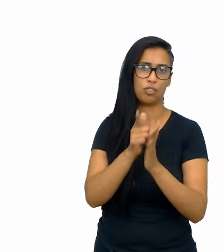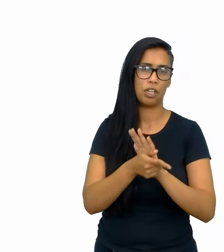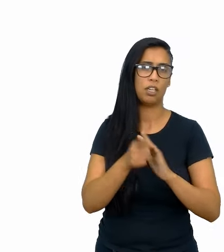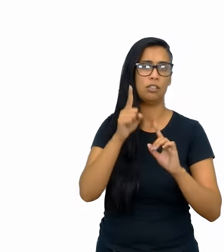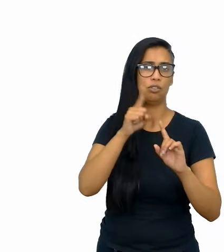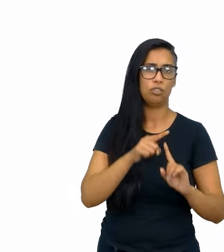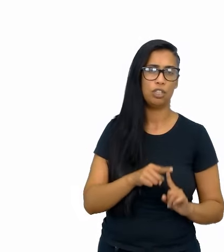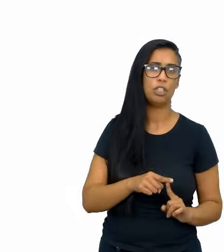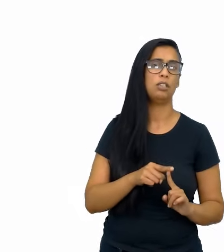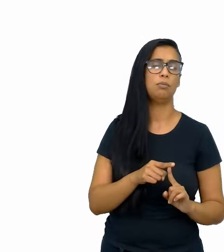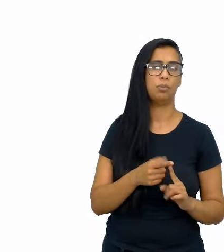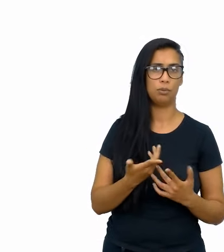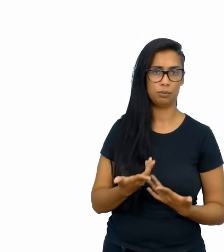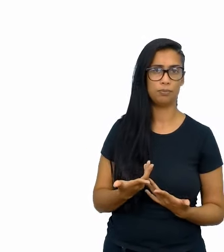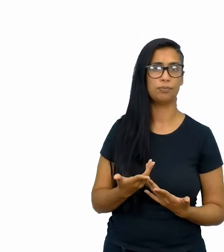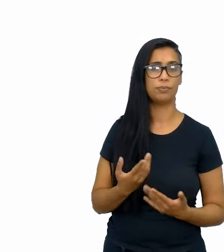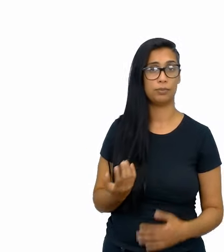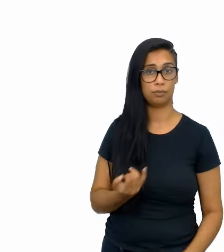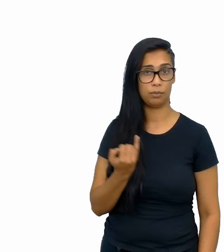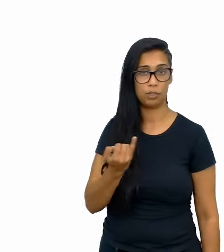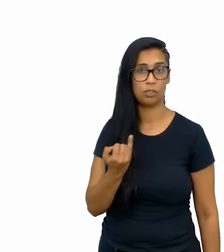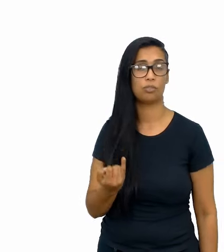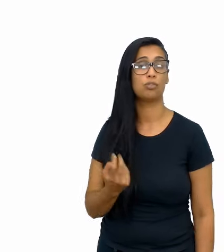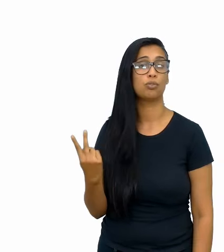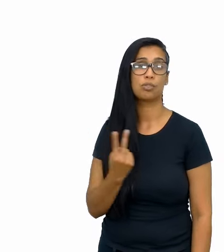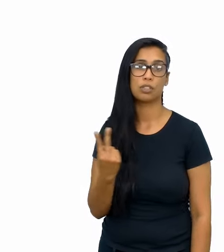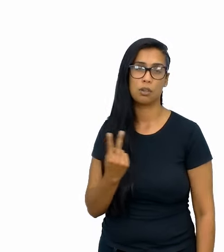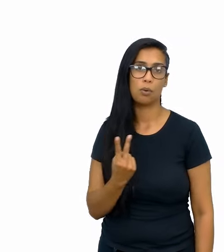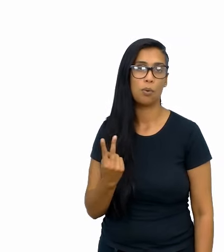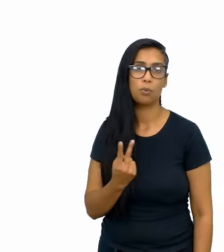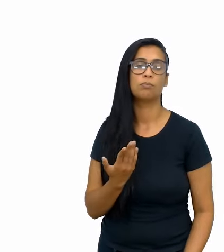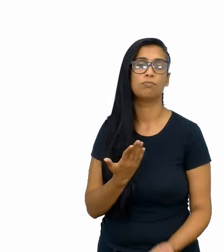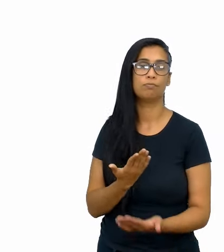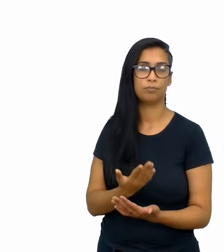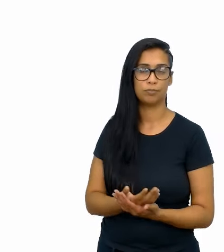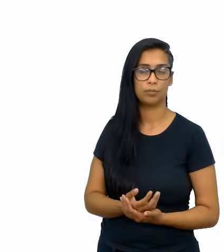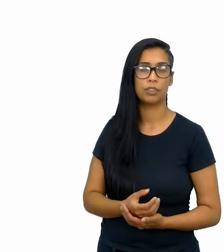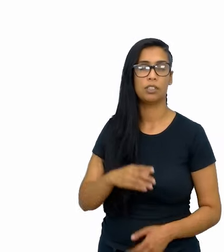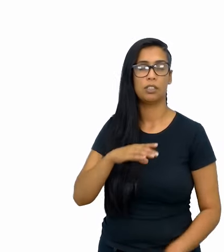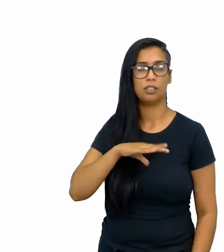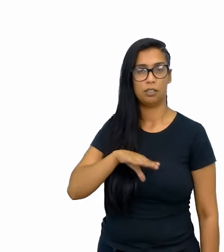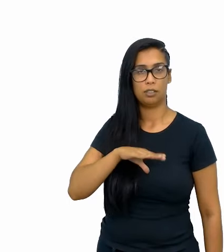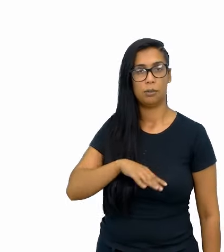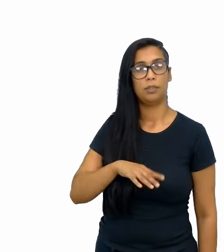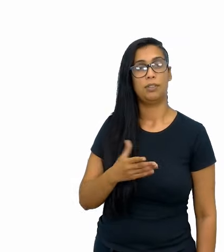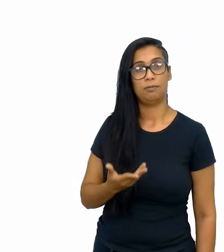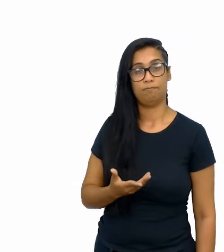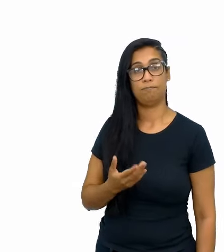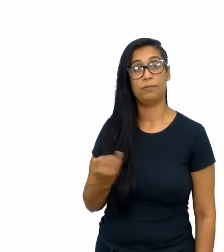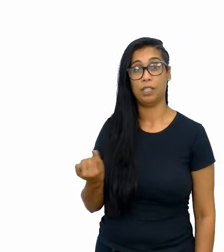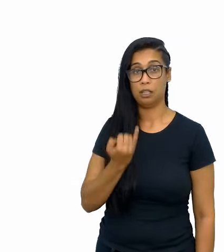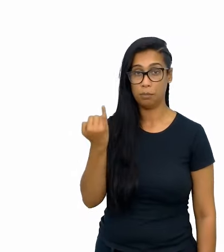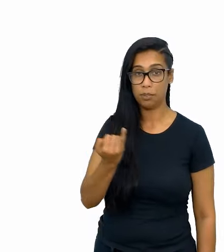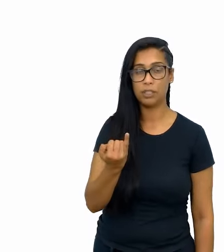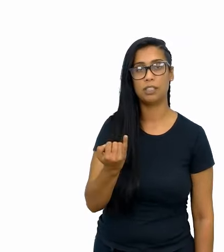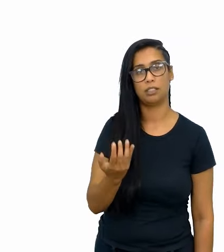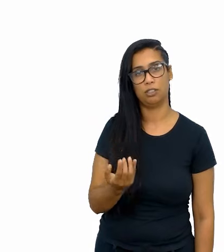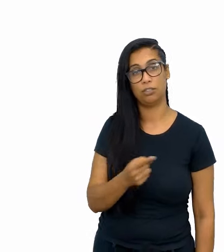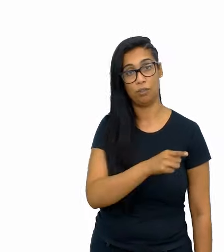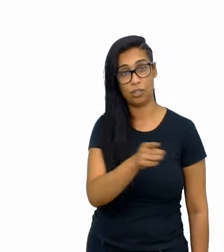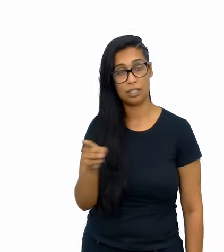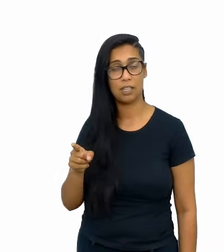na habilidade do segundo ano de língua portuguesa 13A, não é mesmo? Então, professores, é muito importante